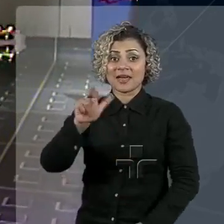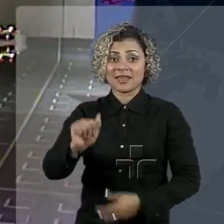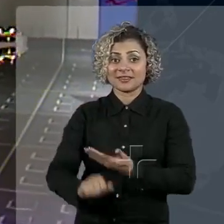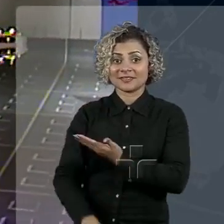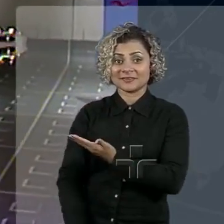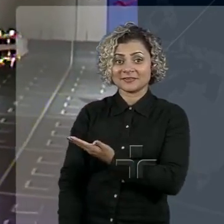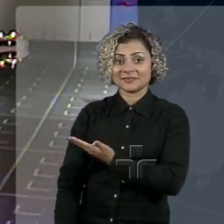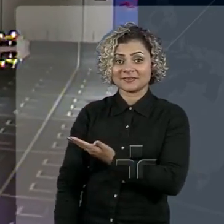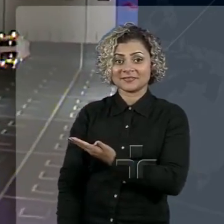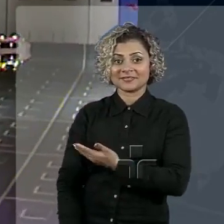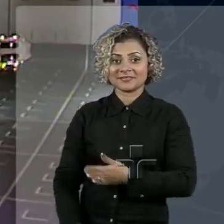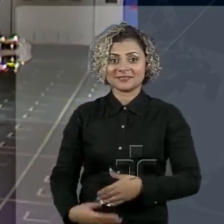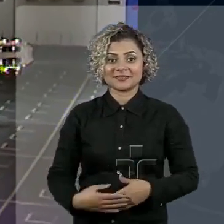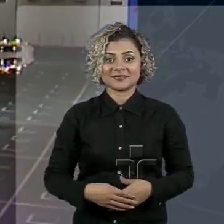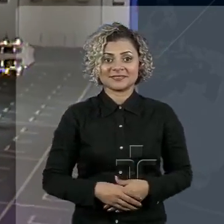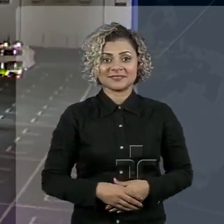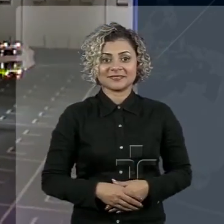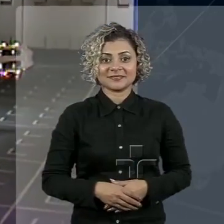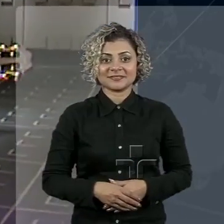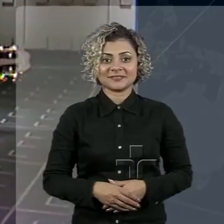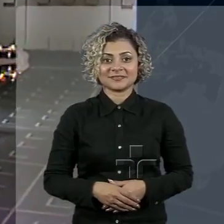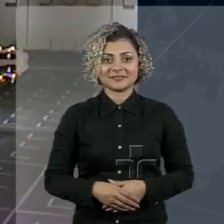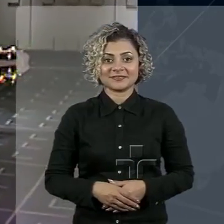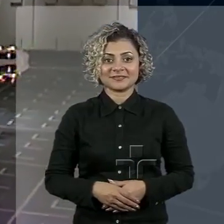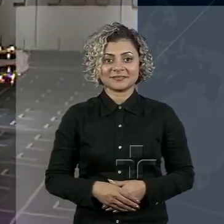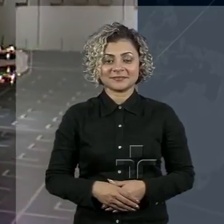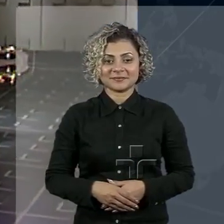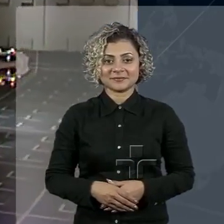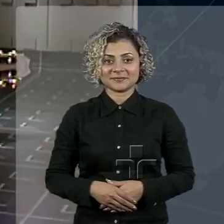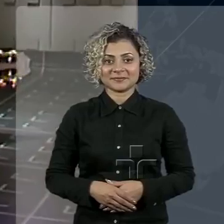saudade tão má